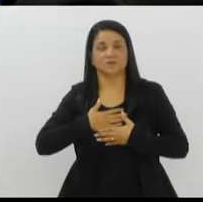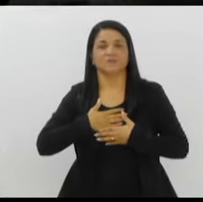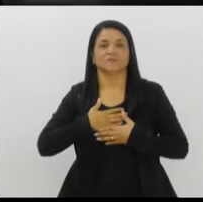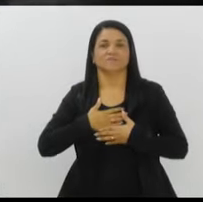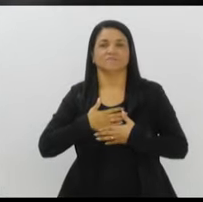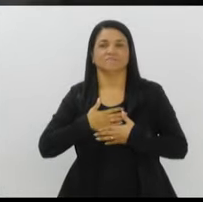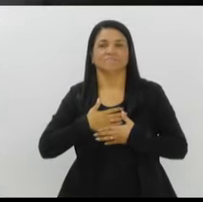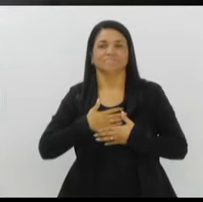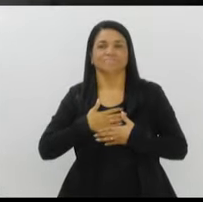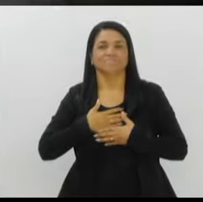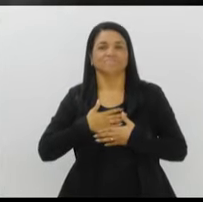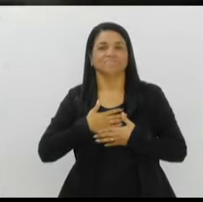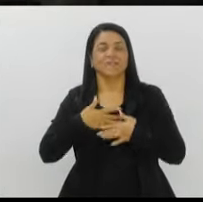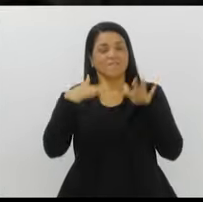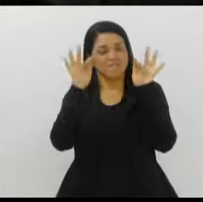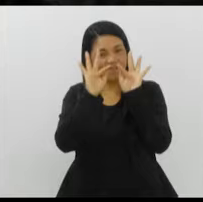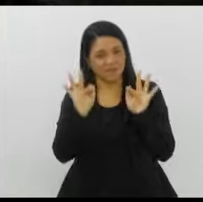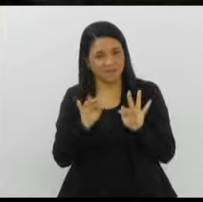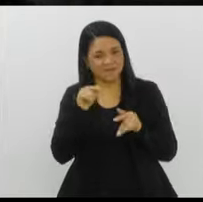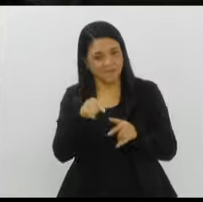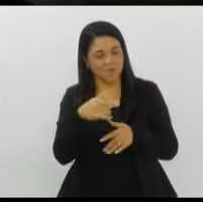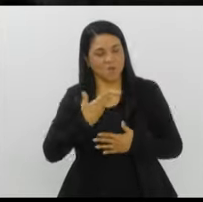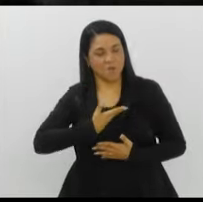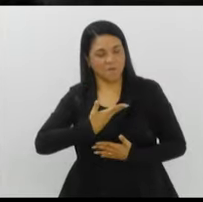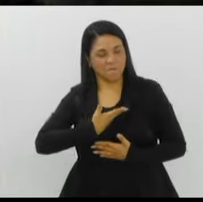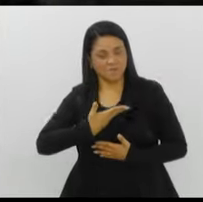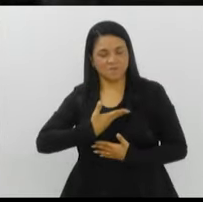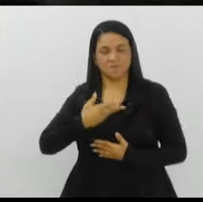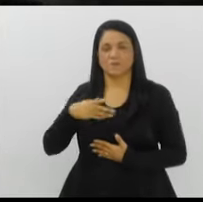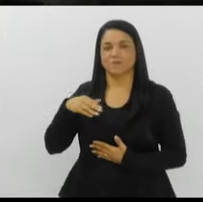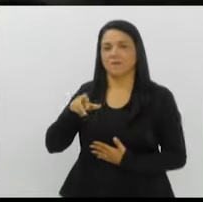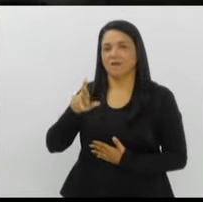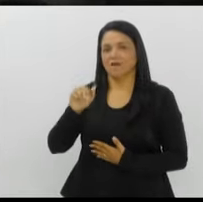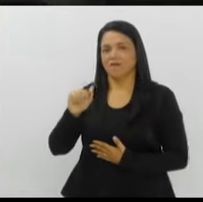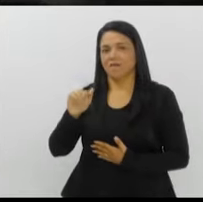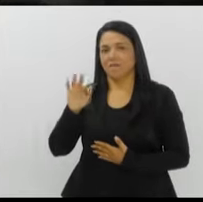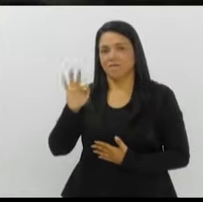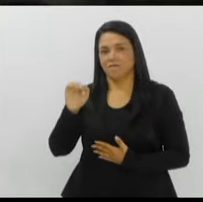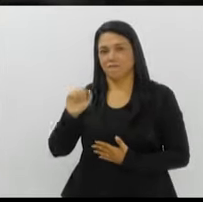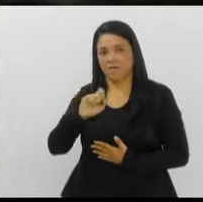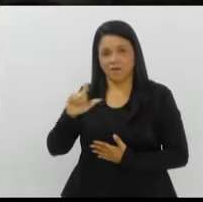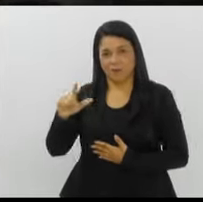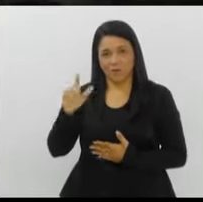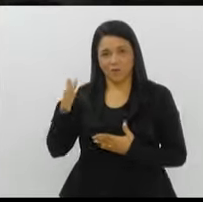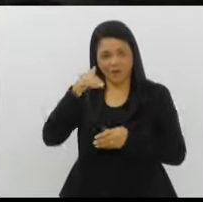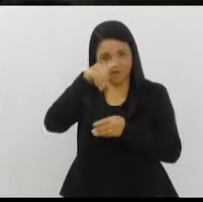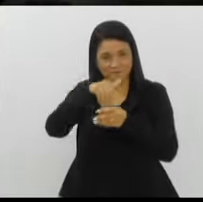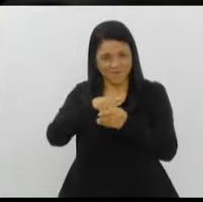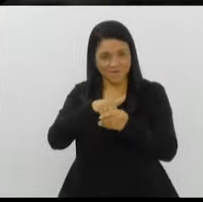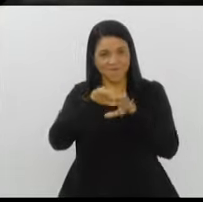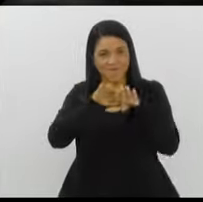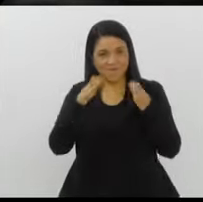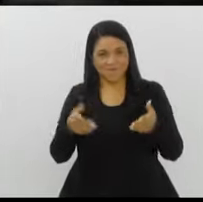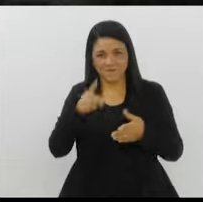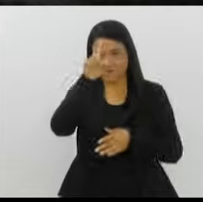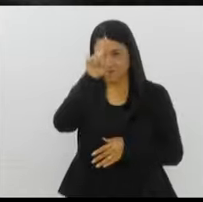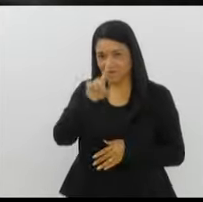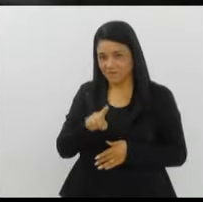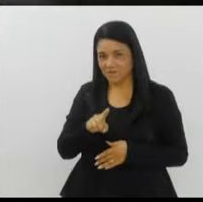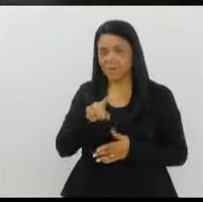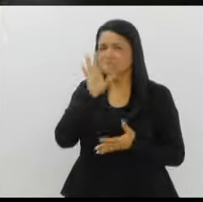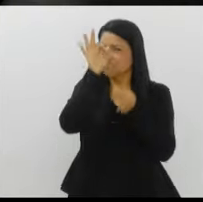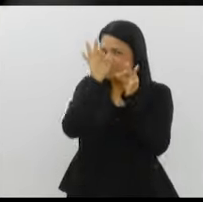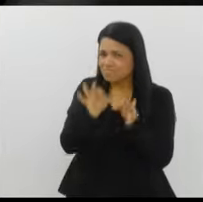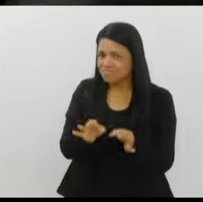meu nobre amigo, o deputado Rafael Nobre, por sua eleição agora à mesa diretora. Tenho certeza